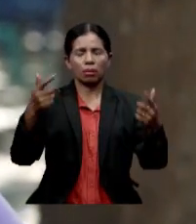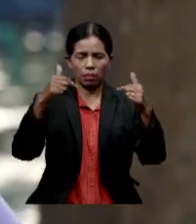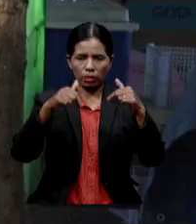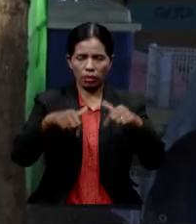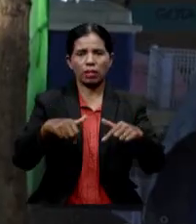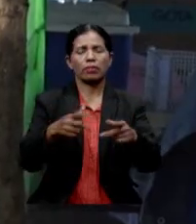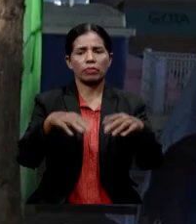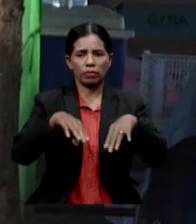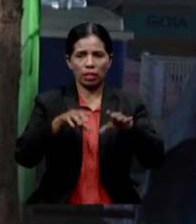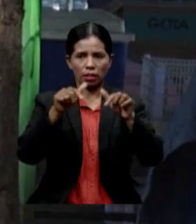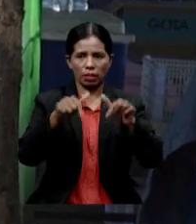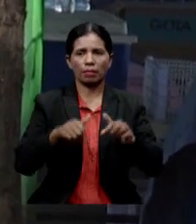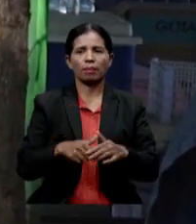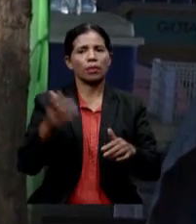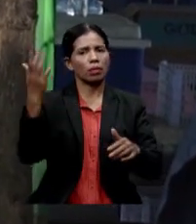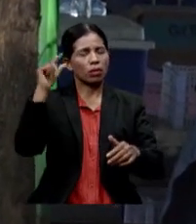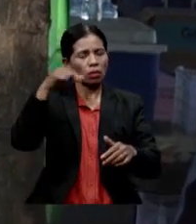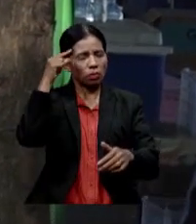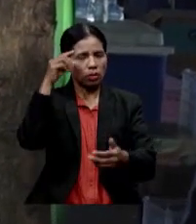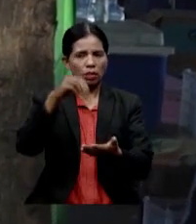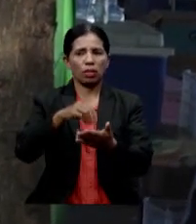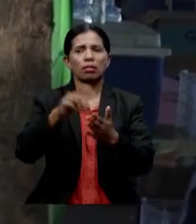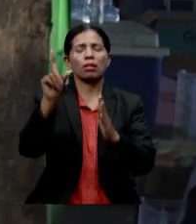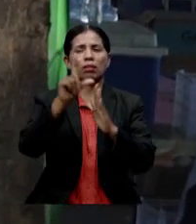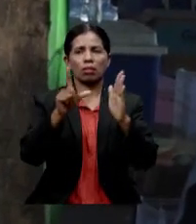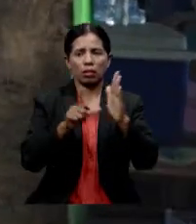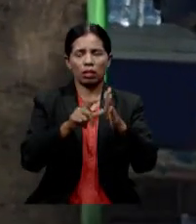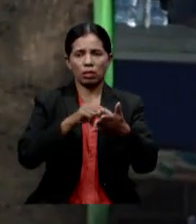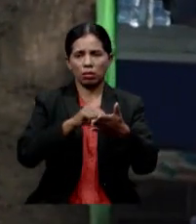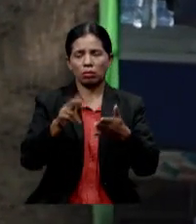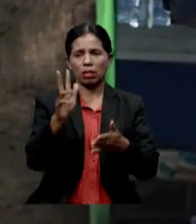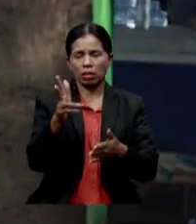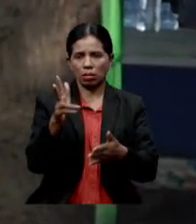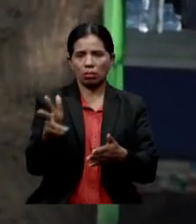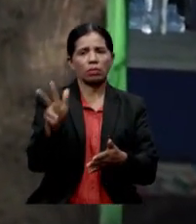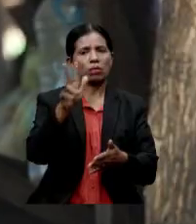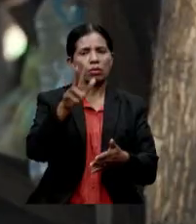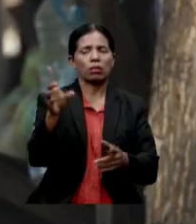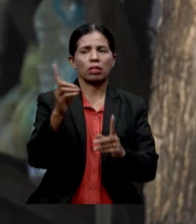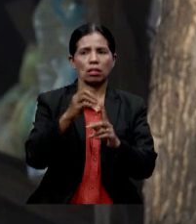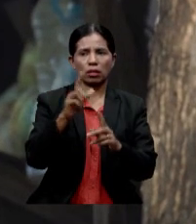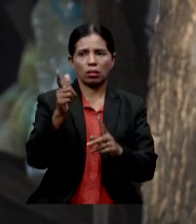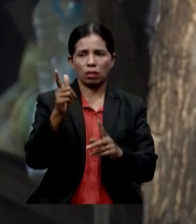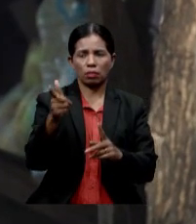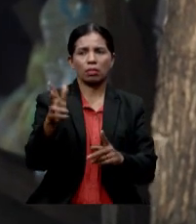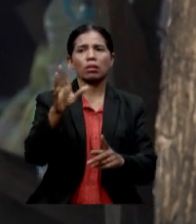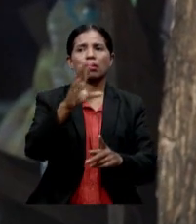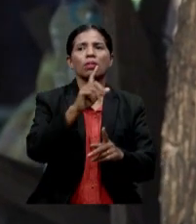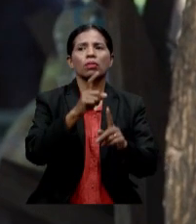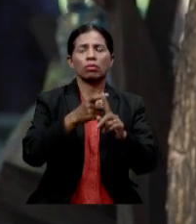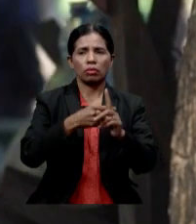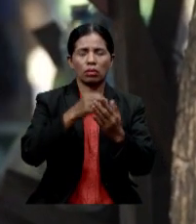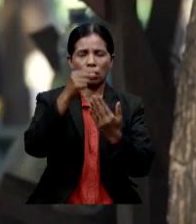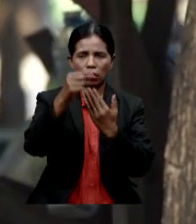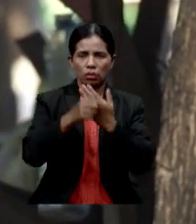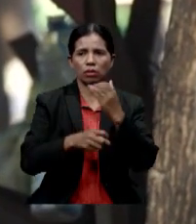nih. Antes ne, governo cria ona decreto lei número tolu nulu resin tolu, loran rua nulu resin hitu, fulang agosto, tinen rihun